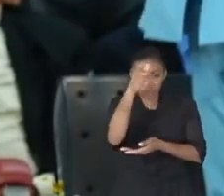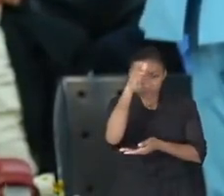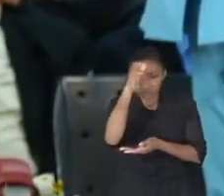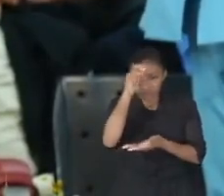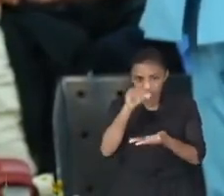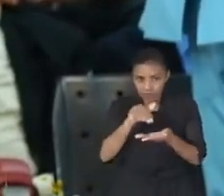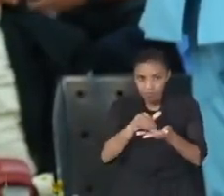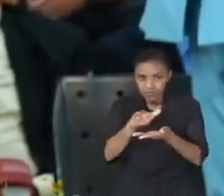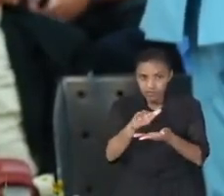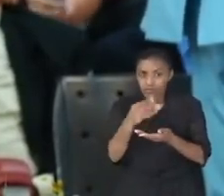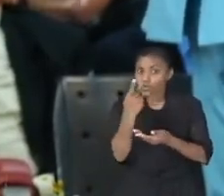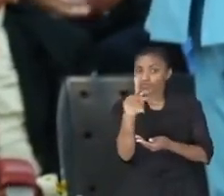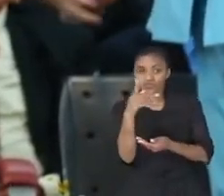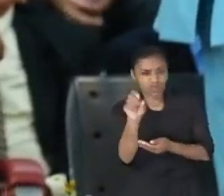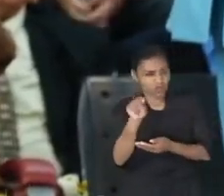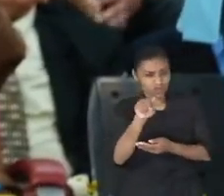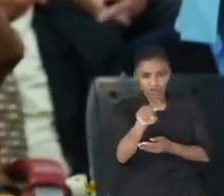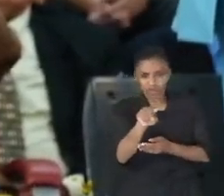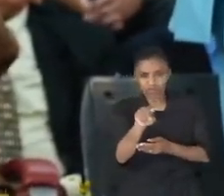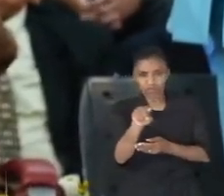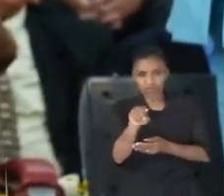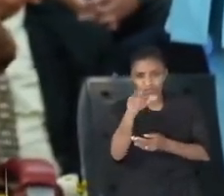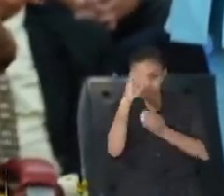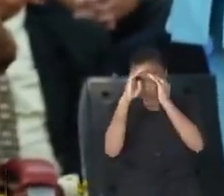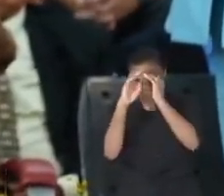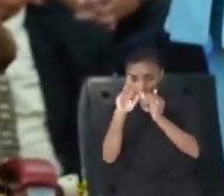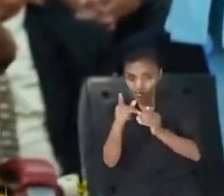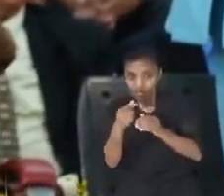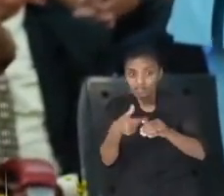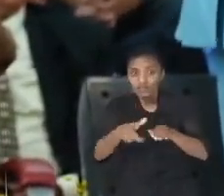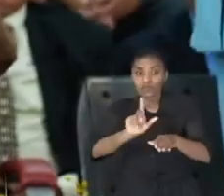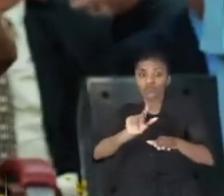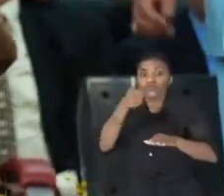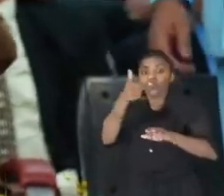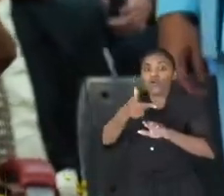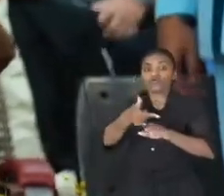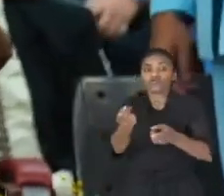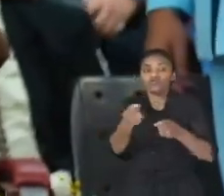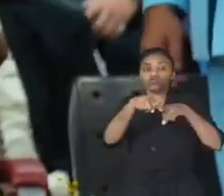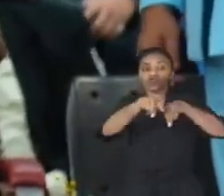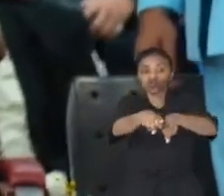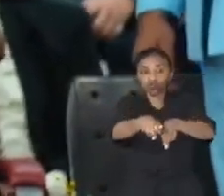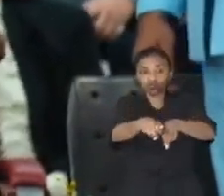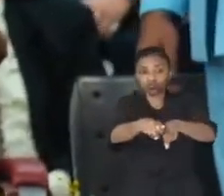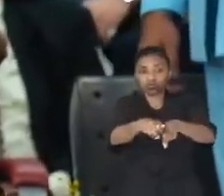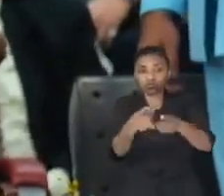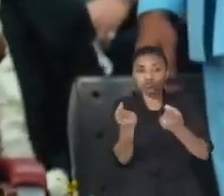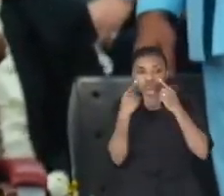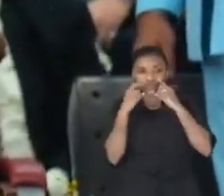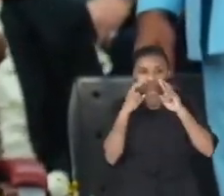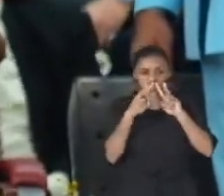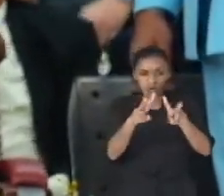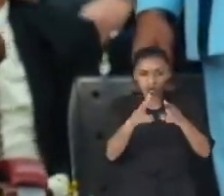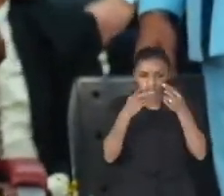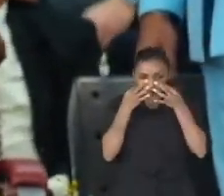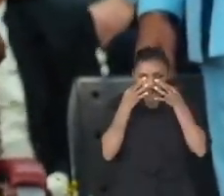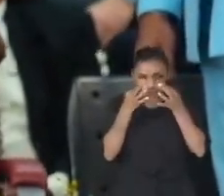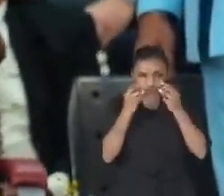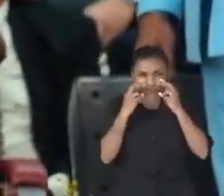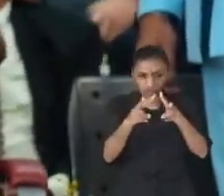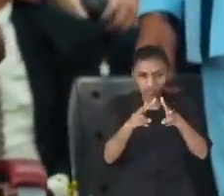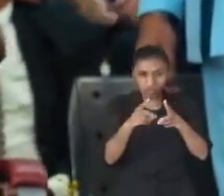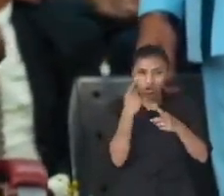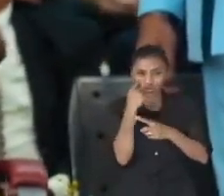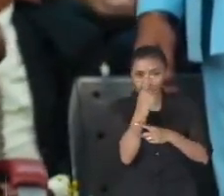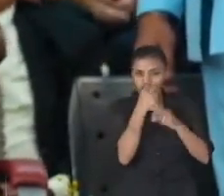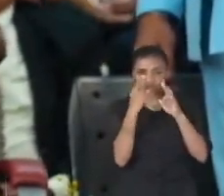demônios, não é o seu dedo que eles respeitam, é que tem um outro dedo dentro do seu. Quando você olha firme, não são os